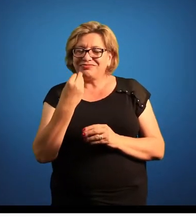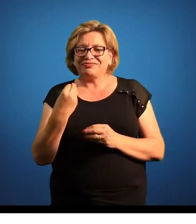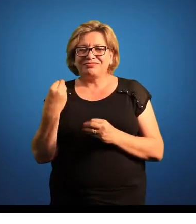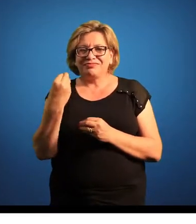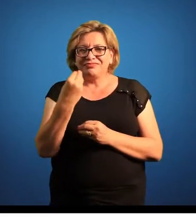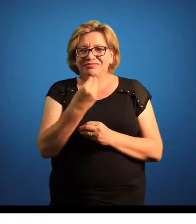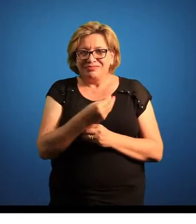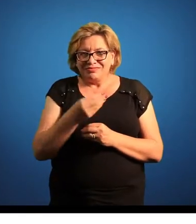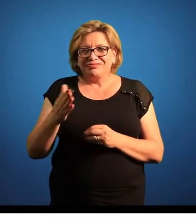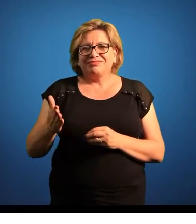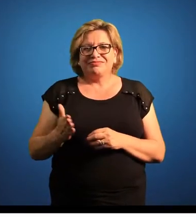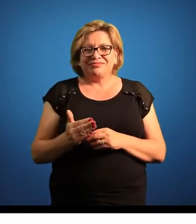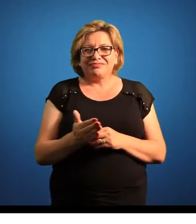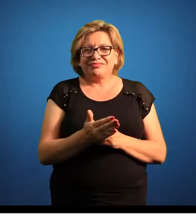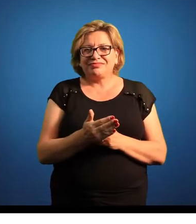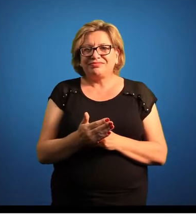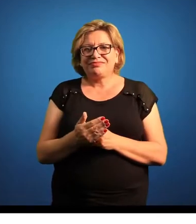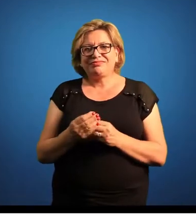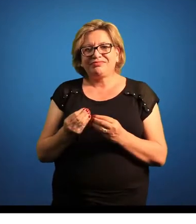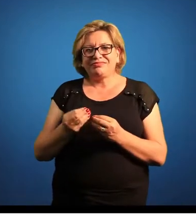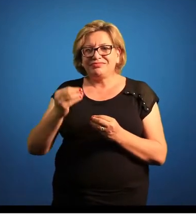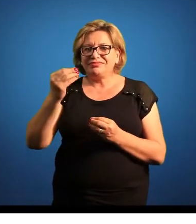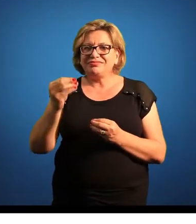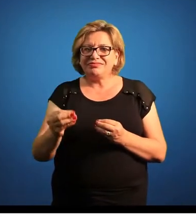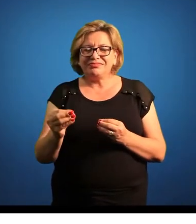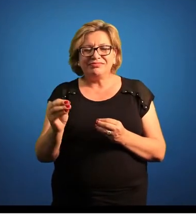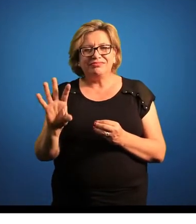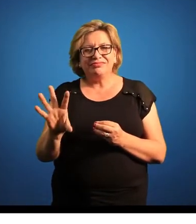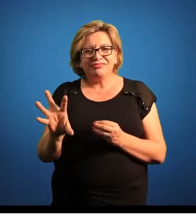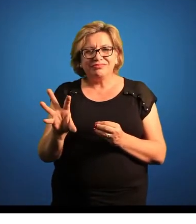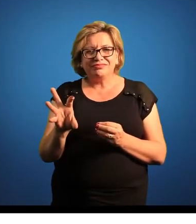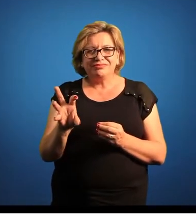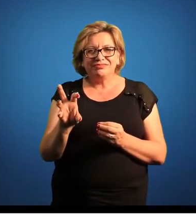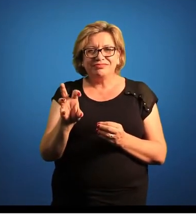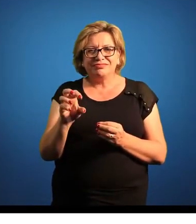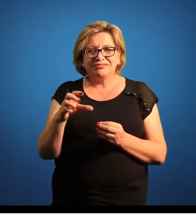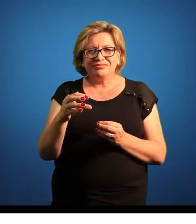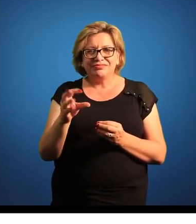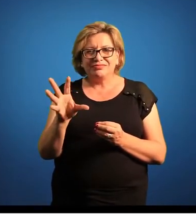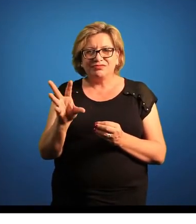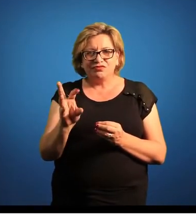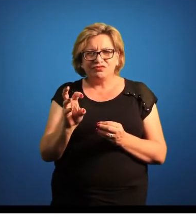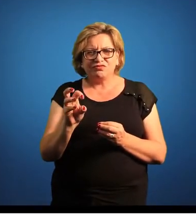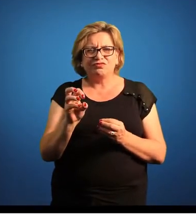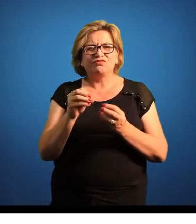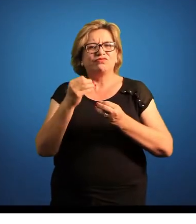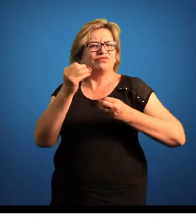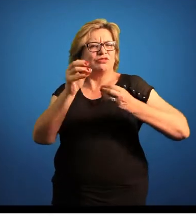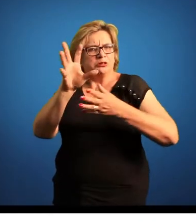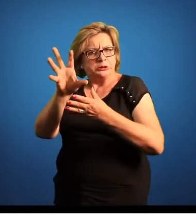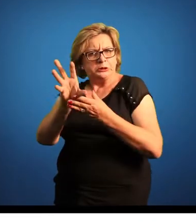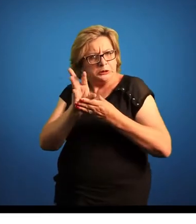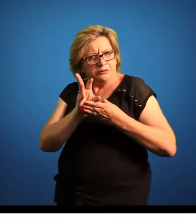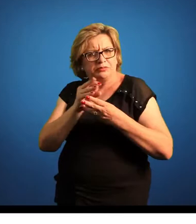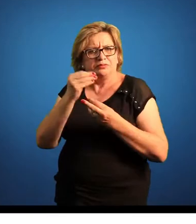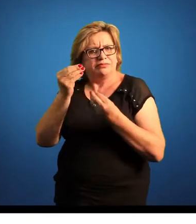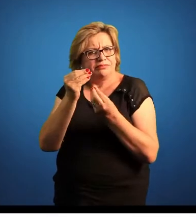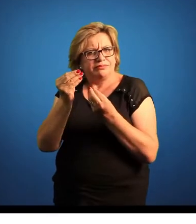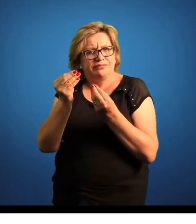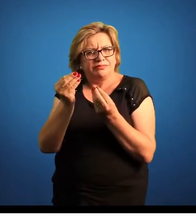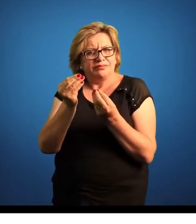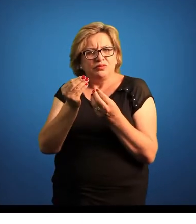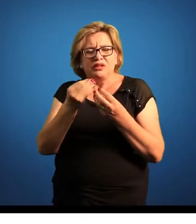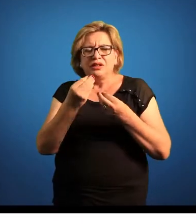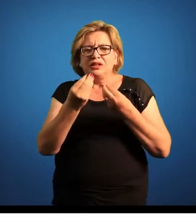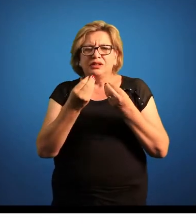aqui o peixe numa das extremidades dela. Vou abrir a pinça e ela começa a puxar, né? Ela começa a puxar